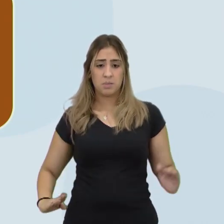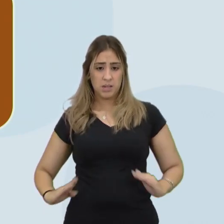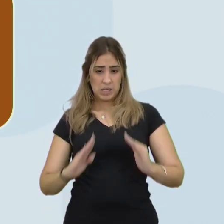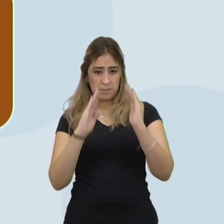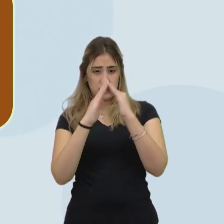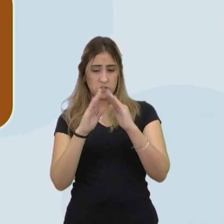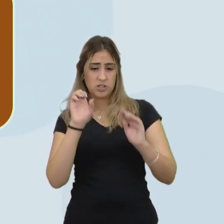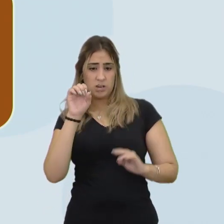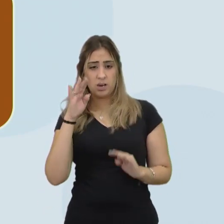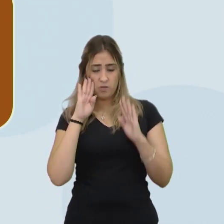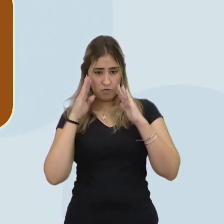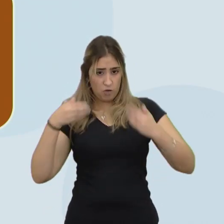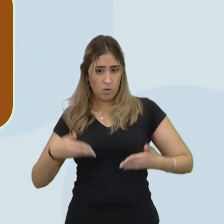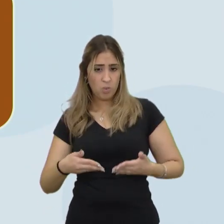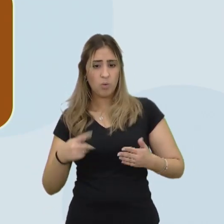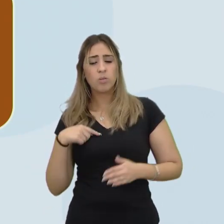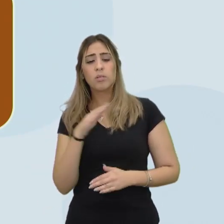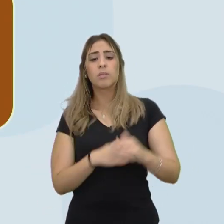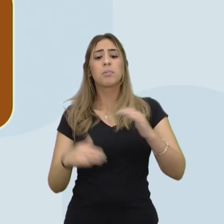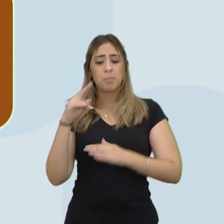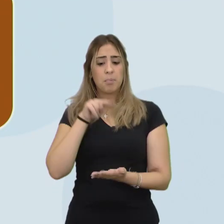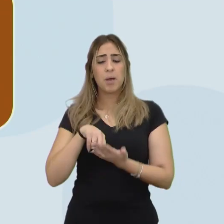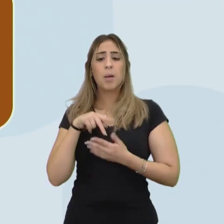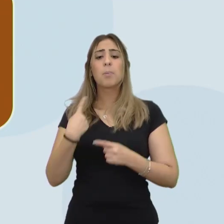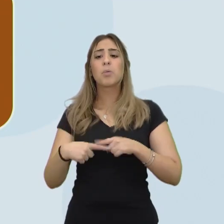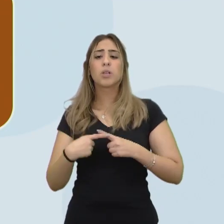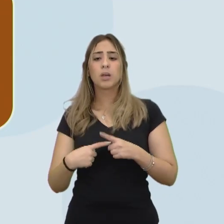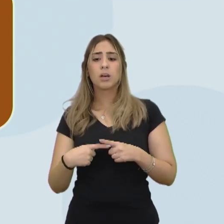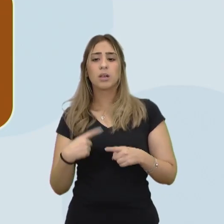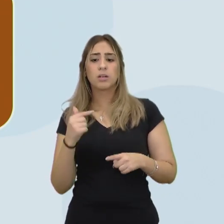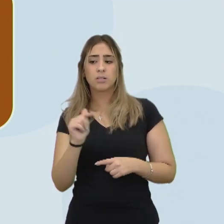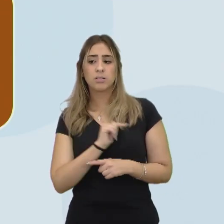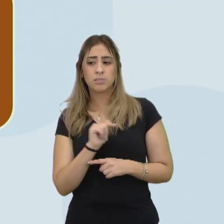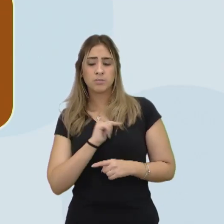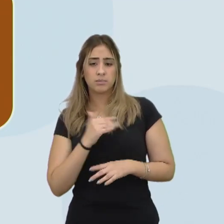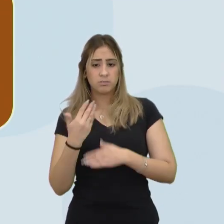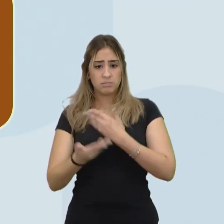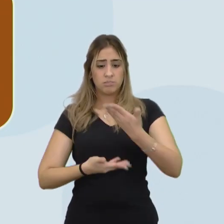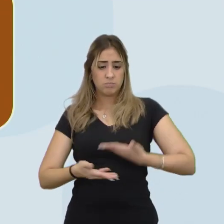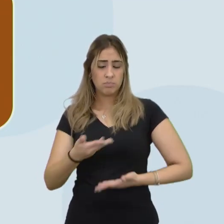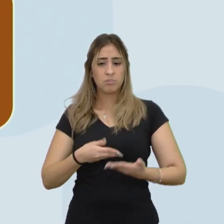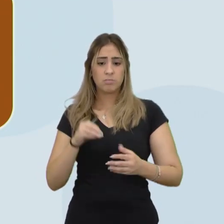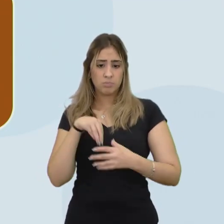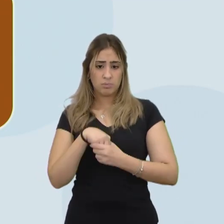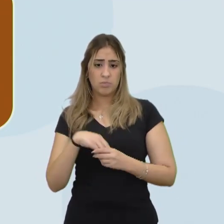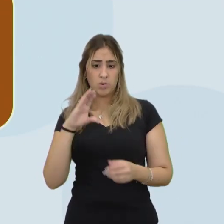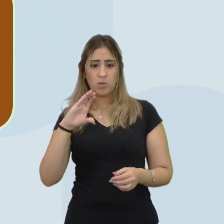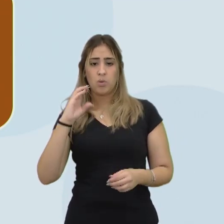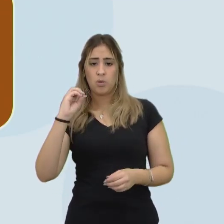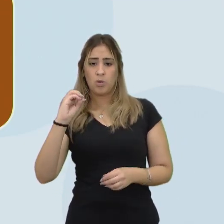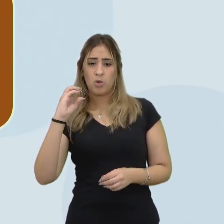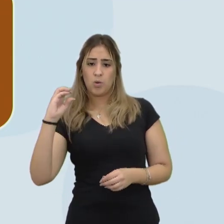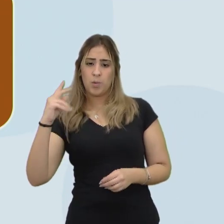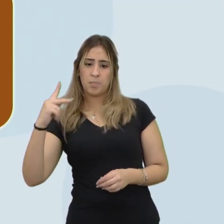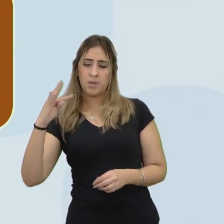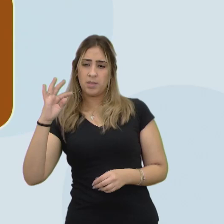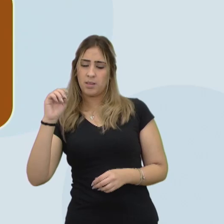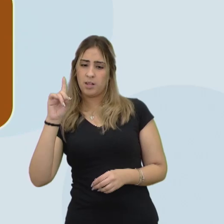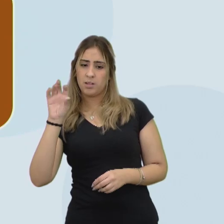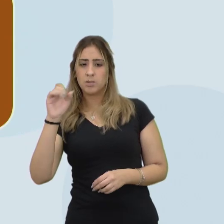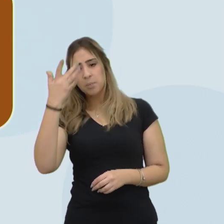ela só permanece em pé também por causa da questão dos cooptados. Lê para nós, Anderson.